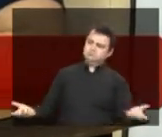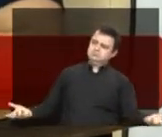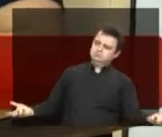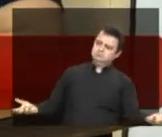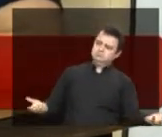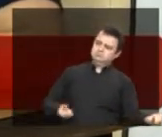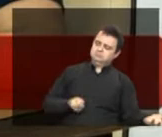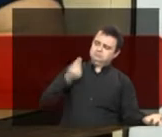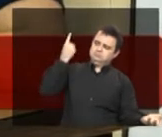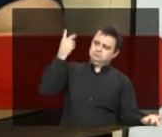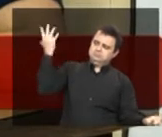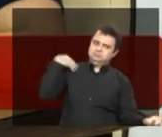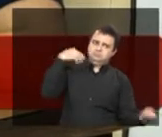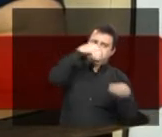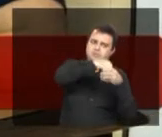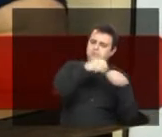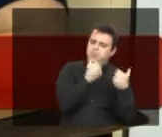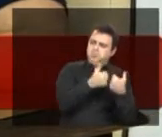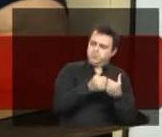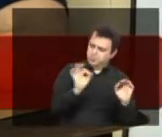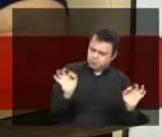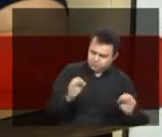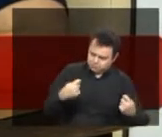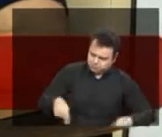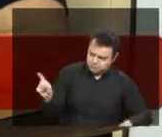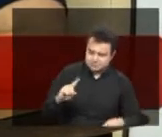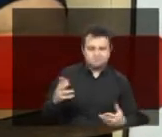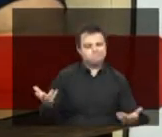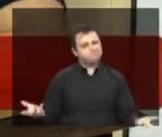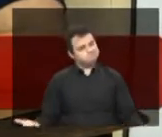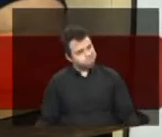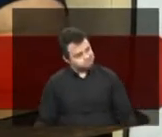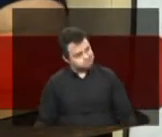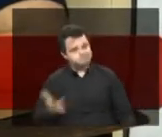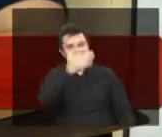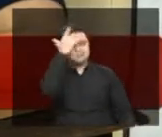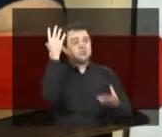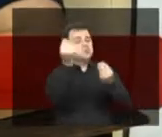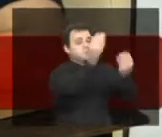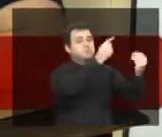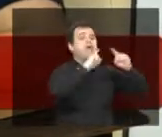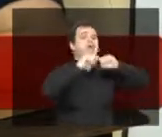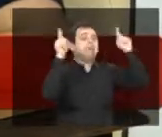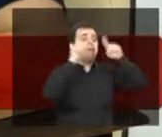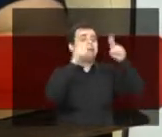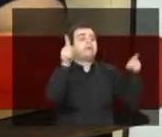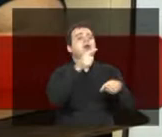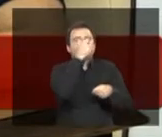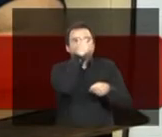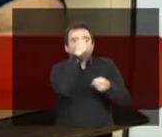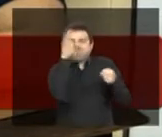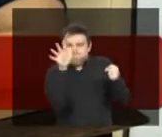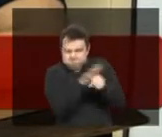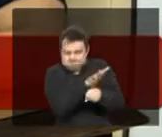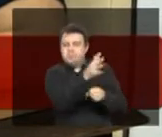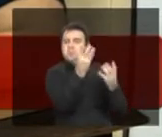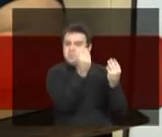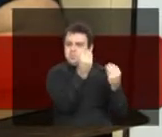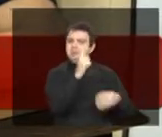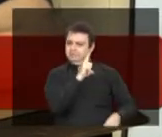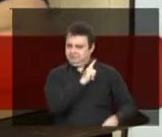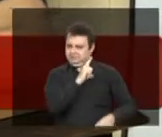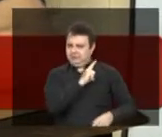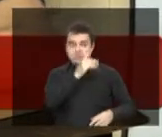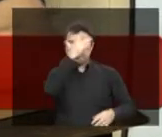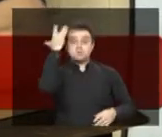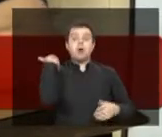transporte. Não é assim que está funcionando. E muita gente também reclamou sobre a lotação. Teve uma época, inclusive, que estavam